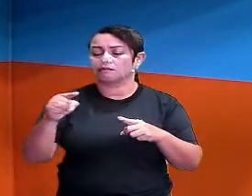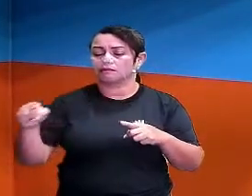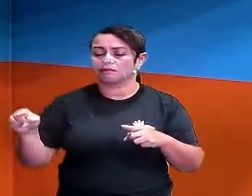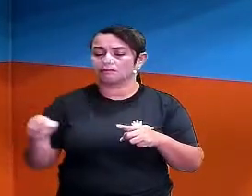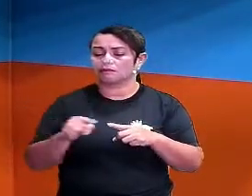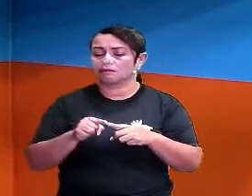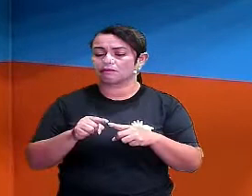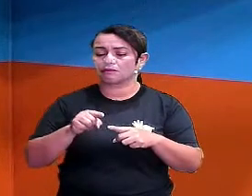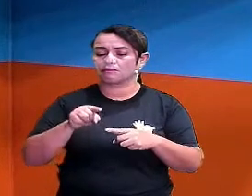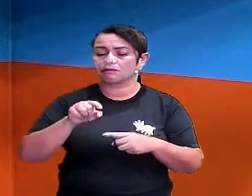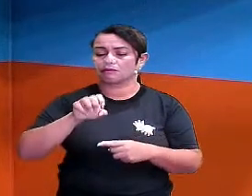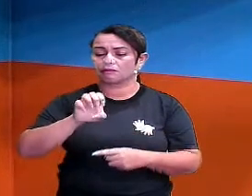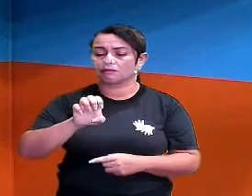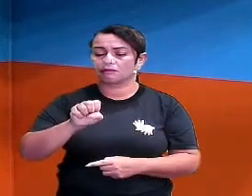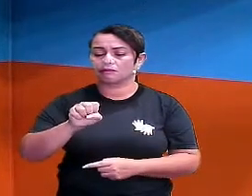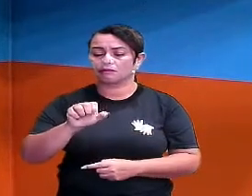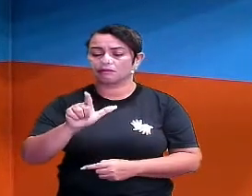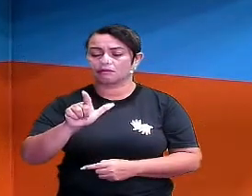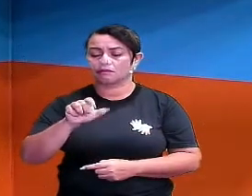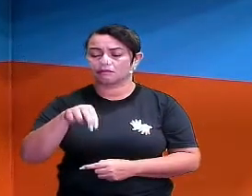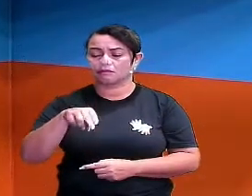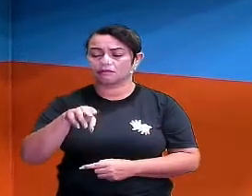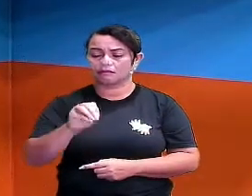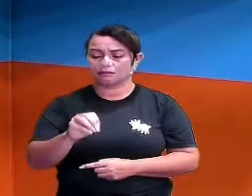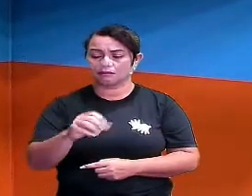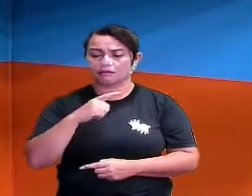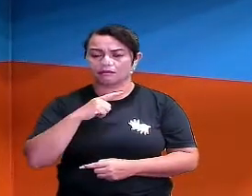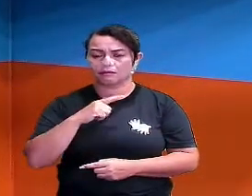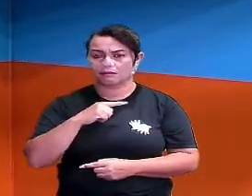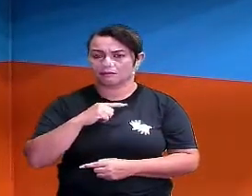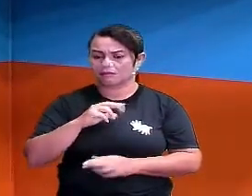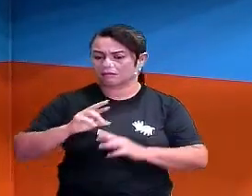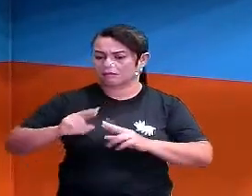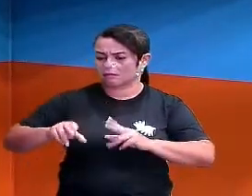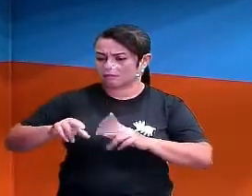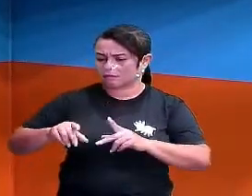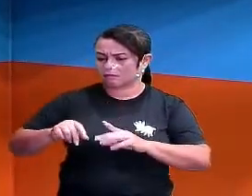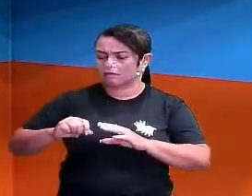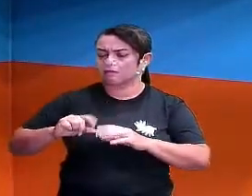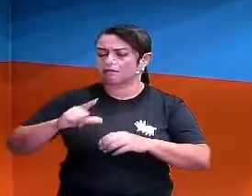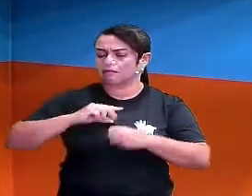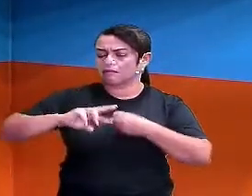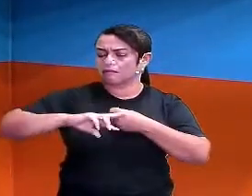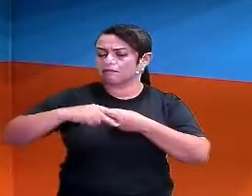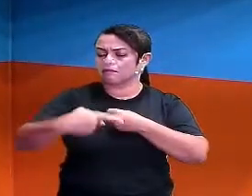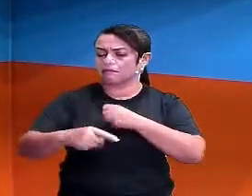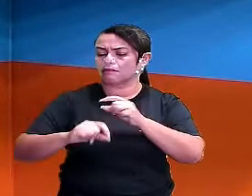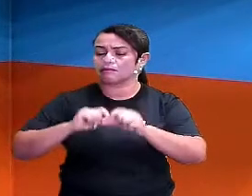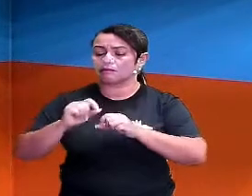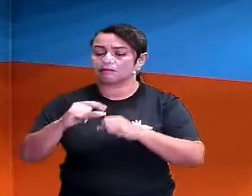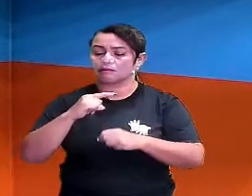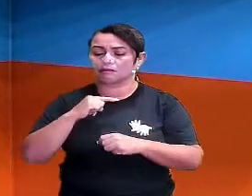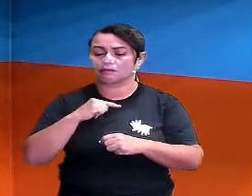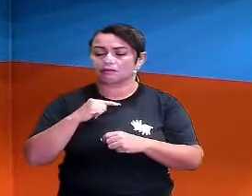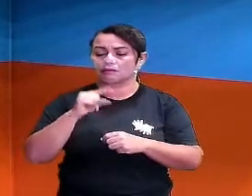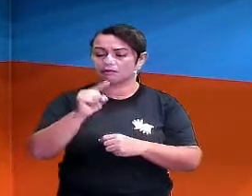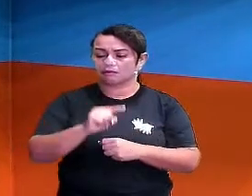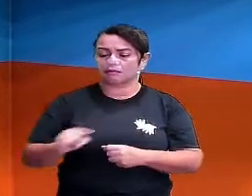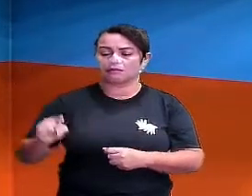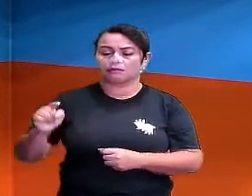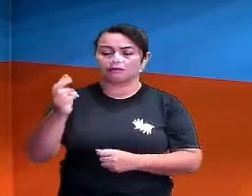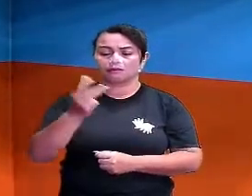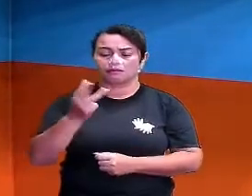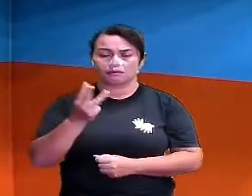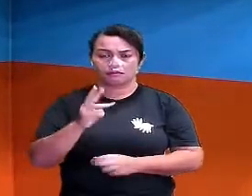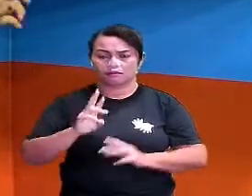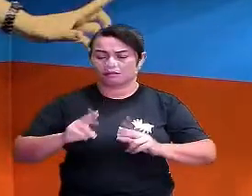três lados possuem medidas de comprimento diferentes. Por consequência, seus três ângulos possuem medidas diferentes.